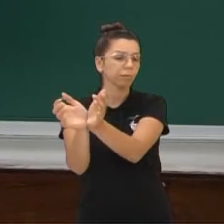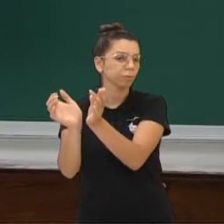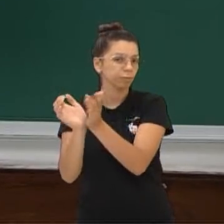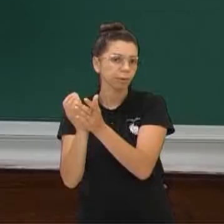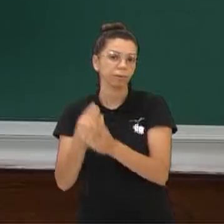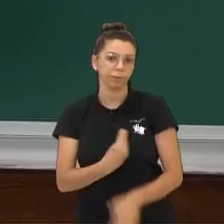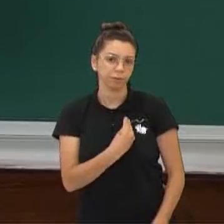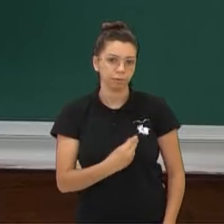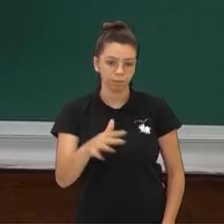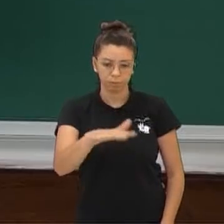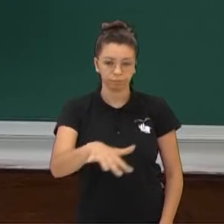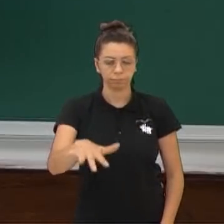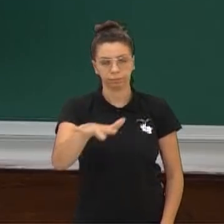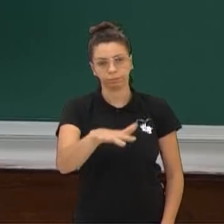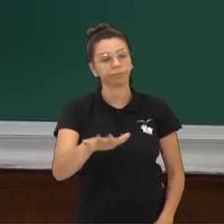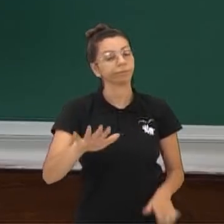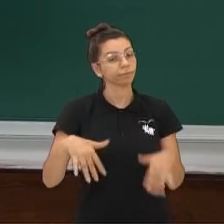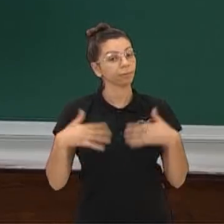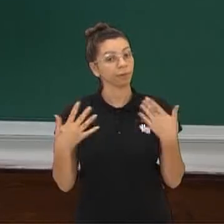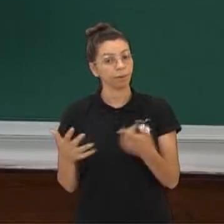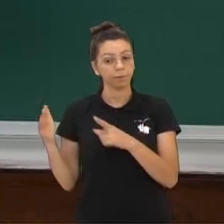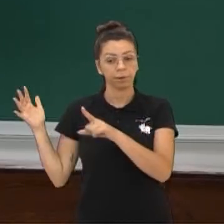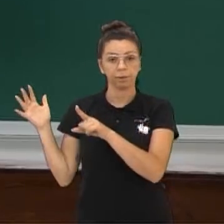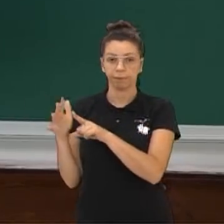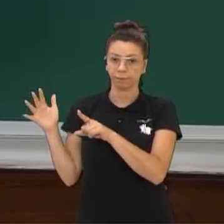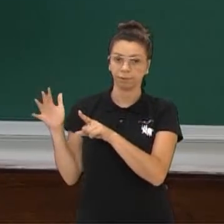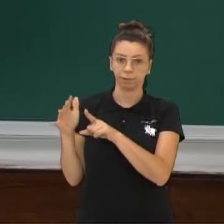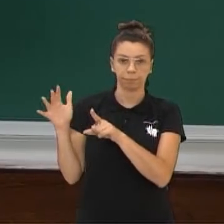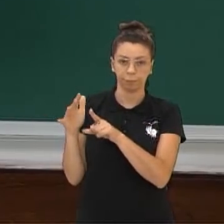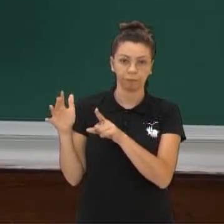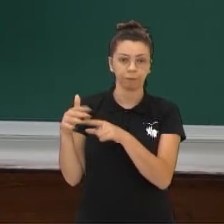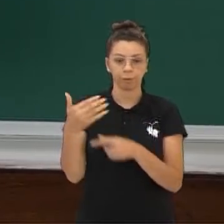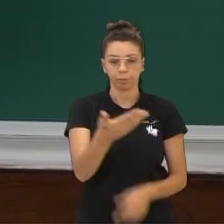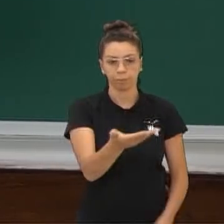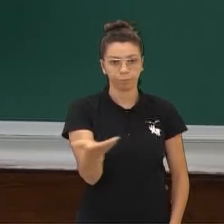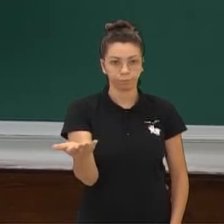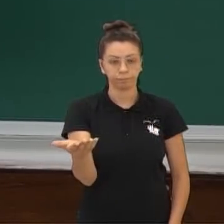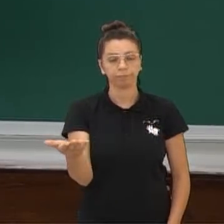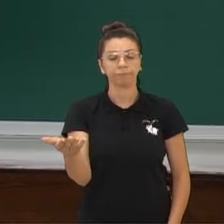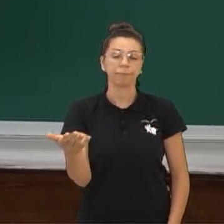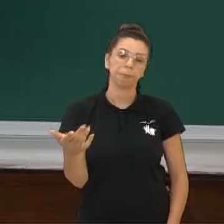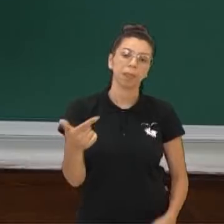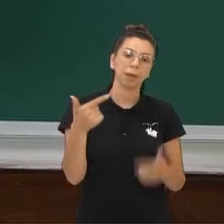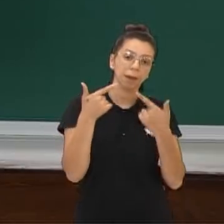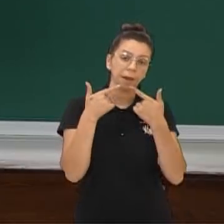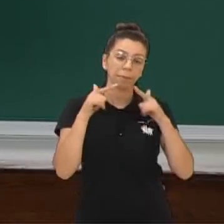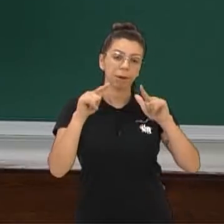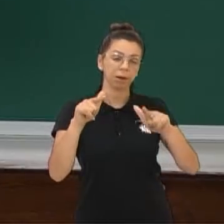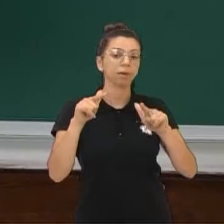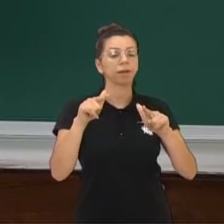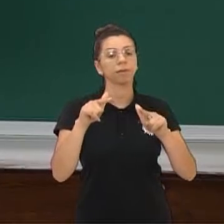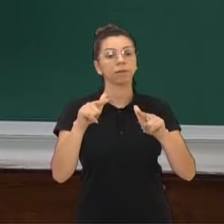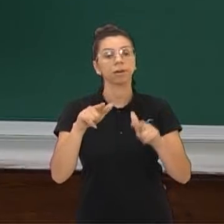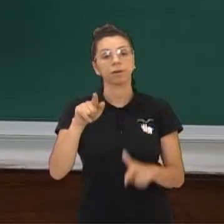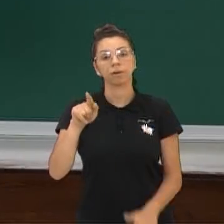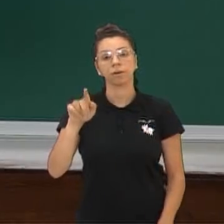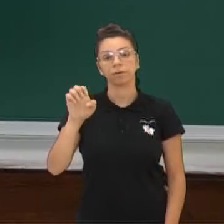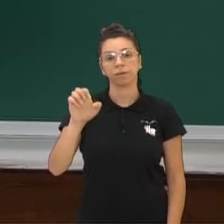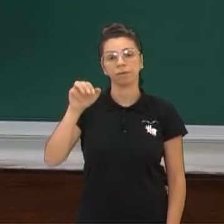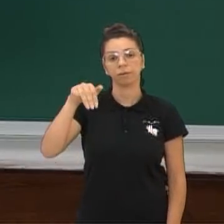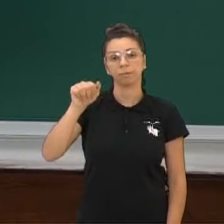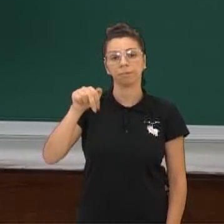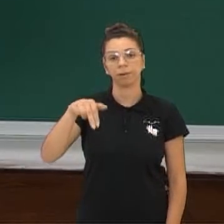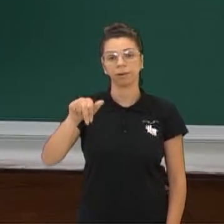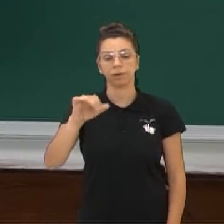outras pessoas. Então ela teve essa influência toda. É considerada uma língua germânica ocidental, a língua